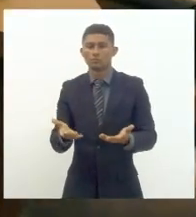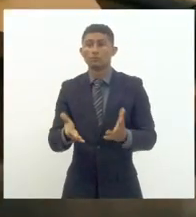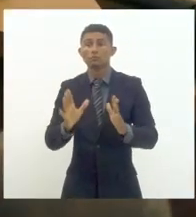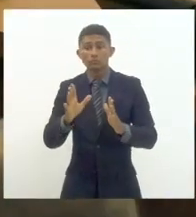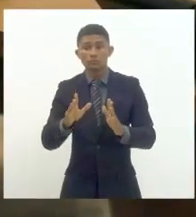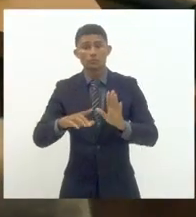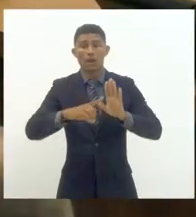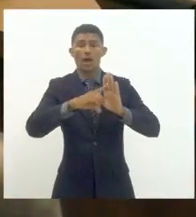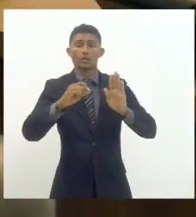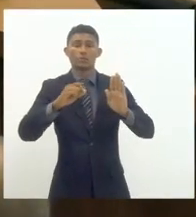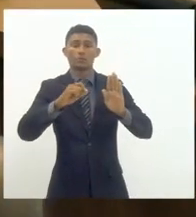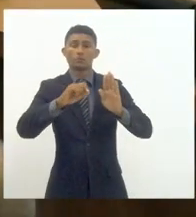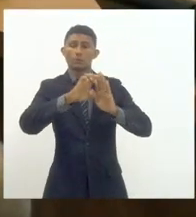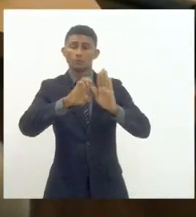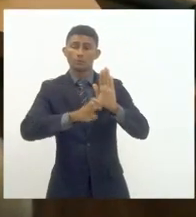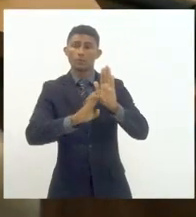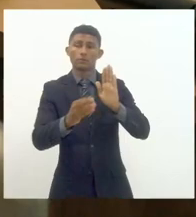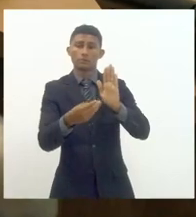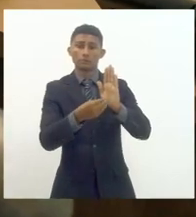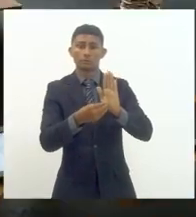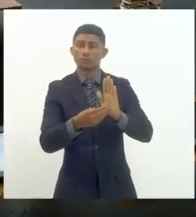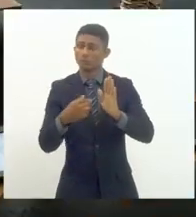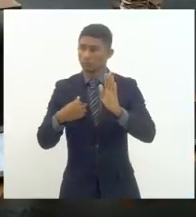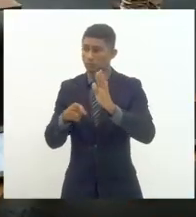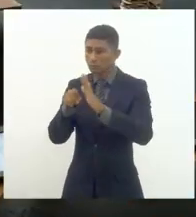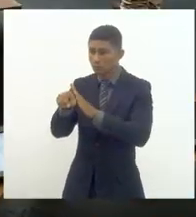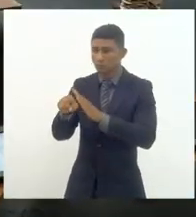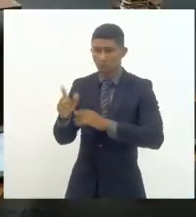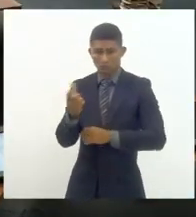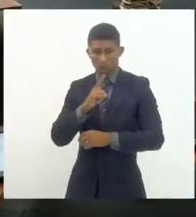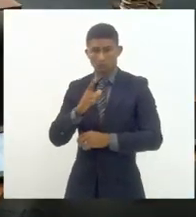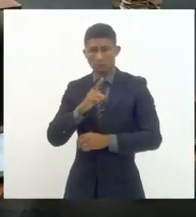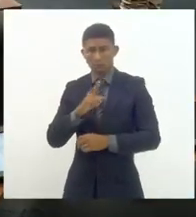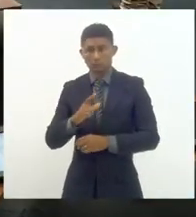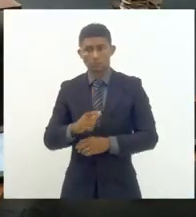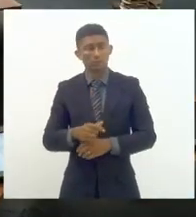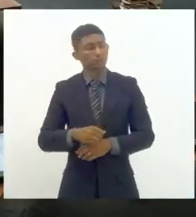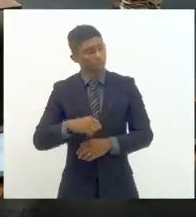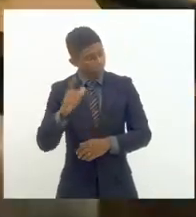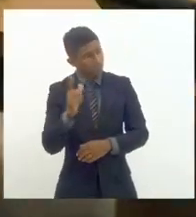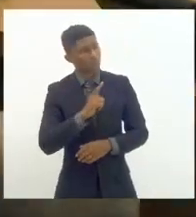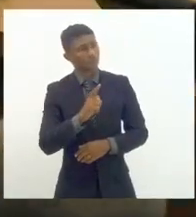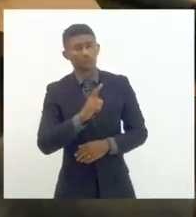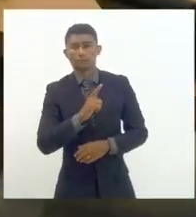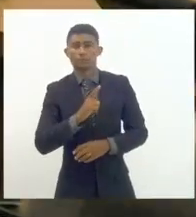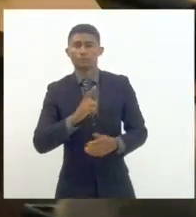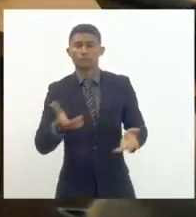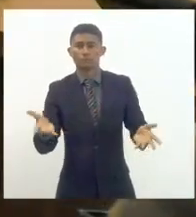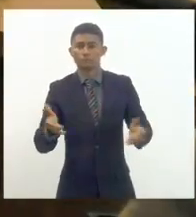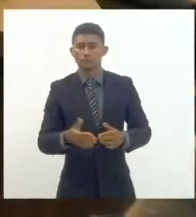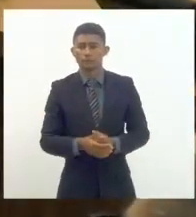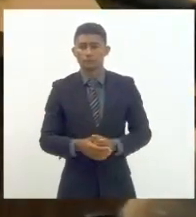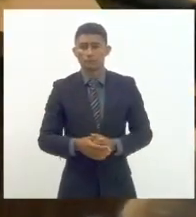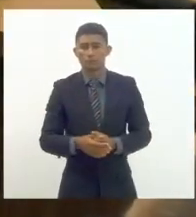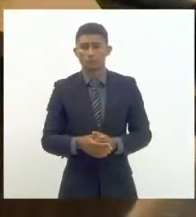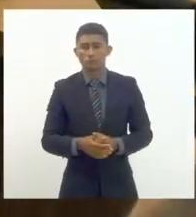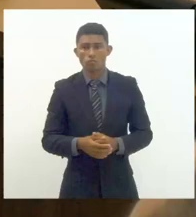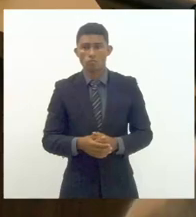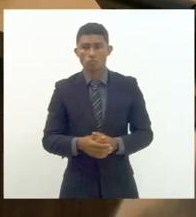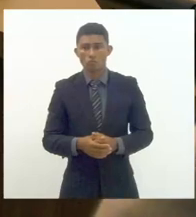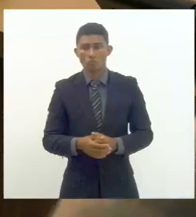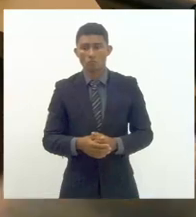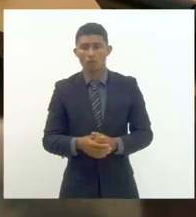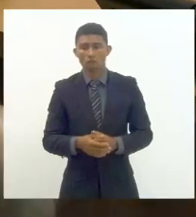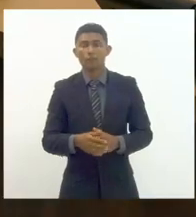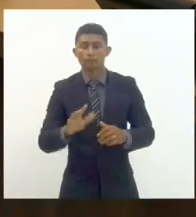artigo. Basta que essa é a pergunta, tem emenda ao artigo, ao caput? Tem, eu fiz uma... Em todas as emendas... Essa, só essa emenda,